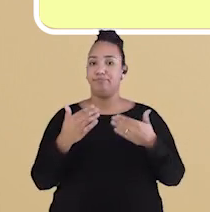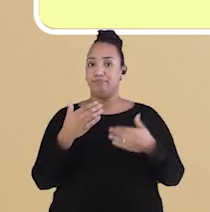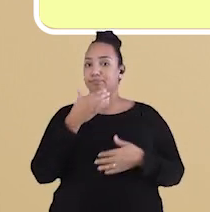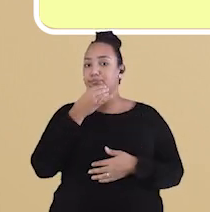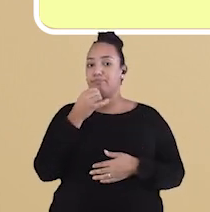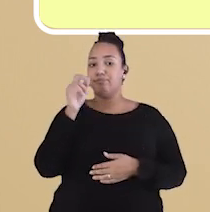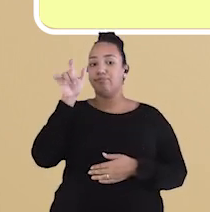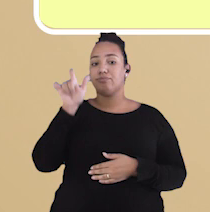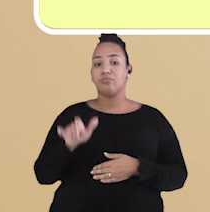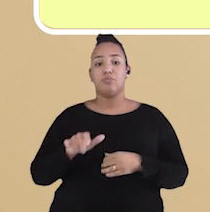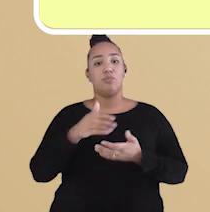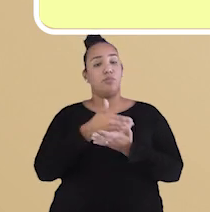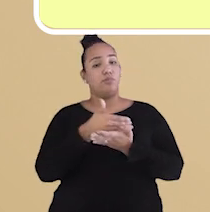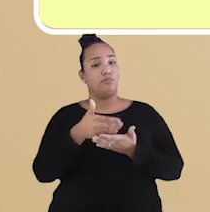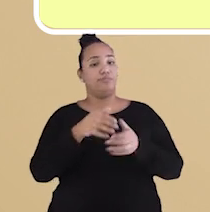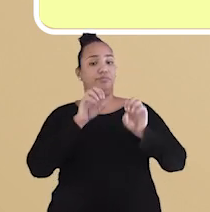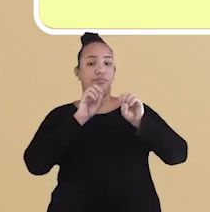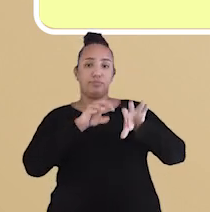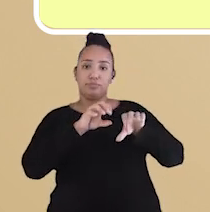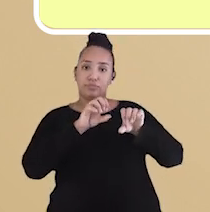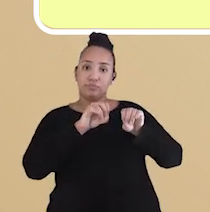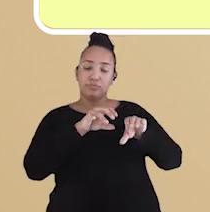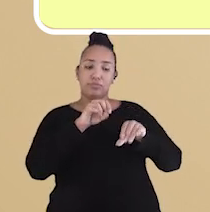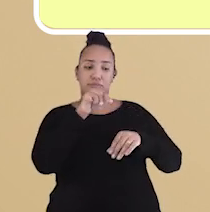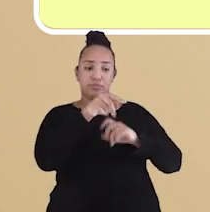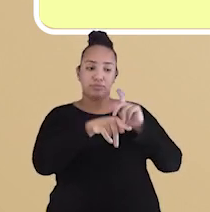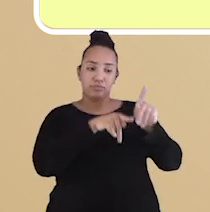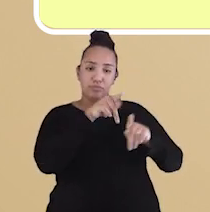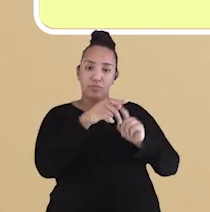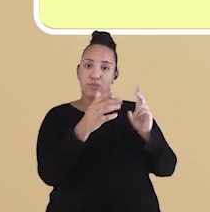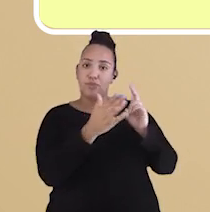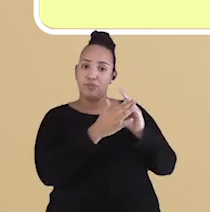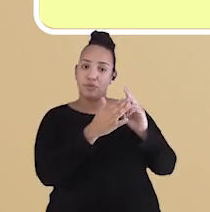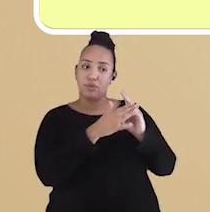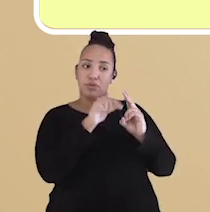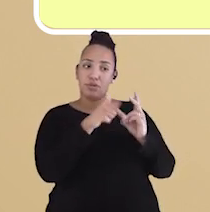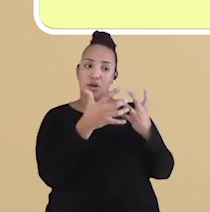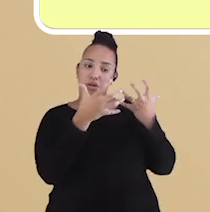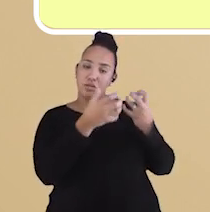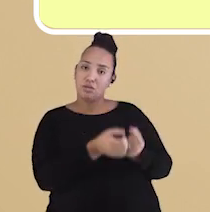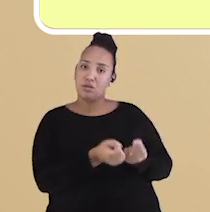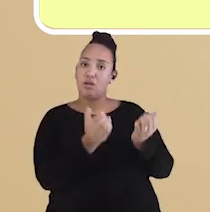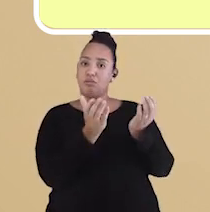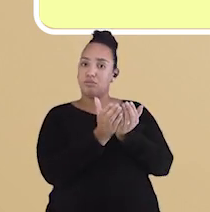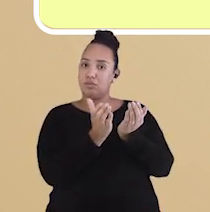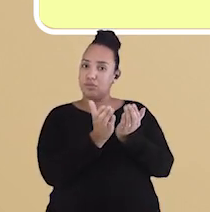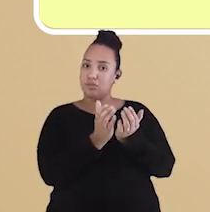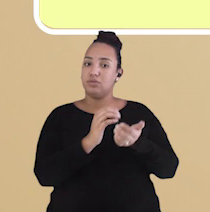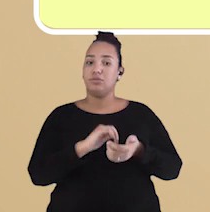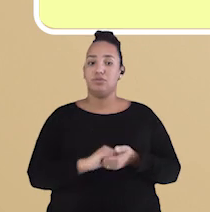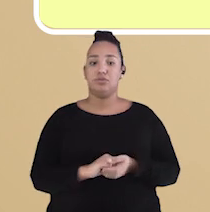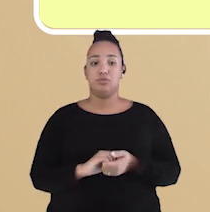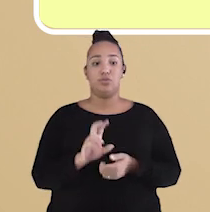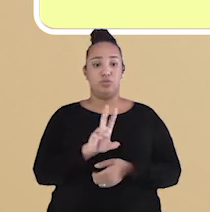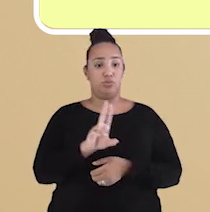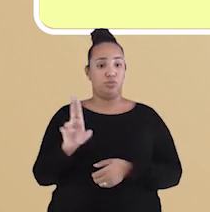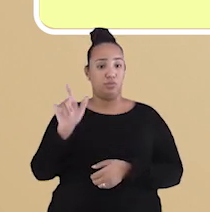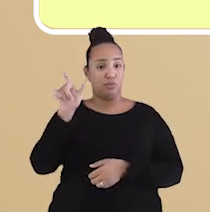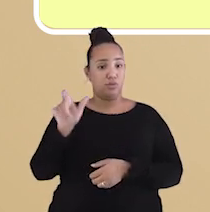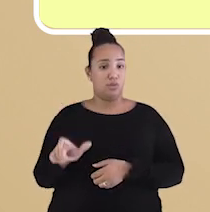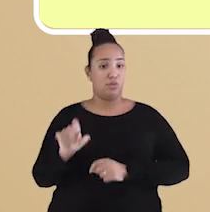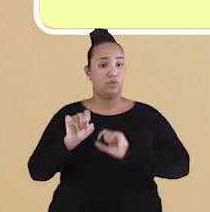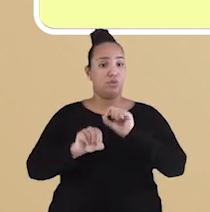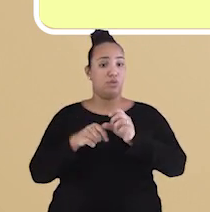Las Casas passou a catequizar e converter os nativos ao cristianismo e passou a ser chamado de